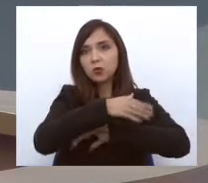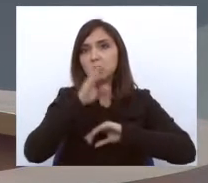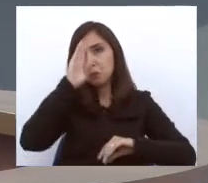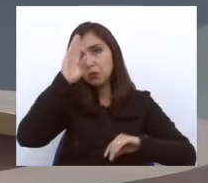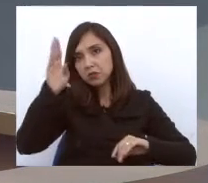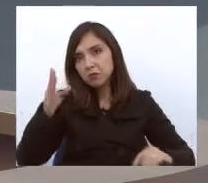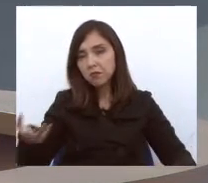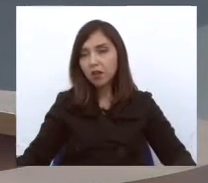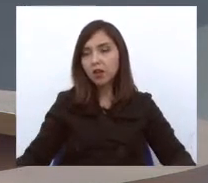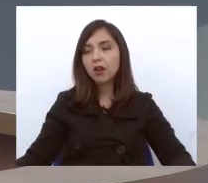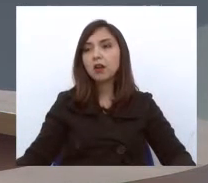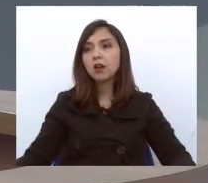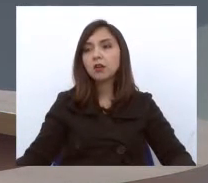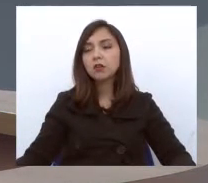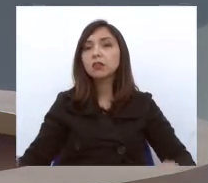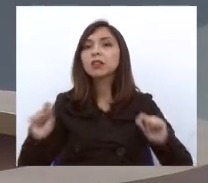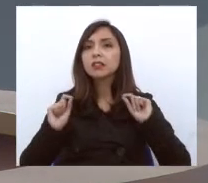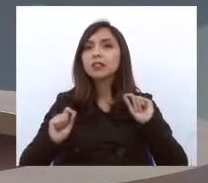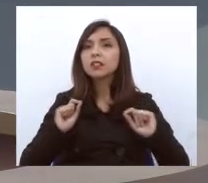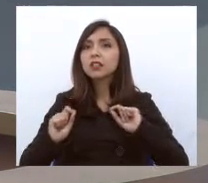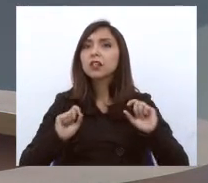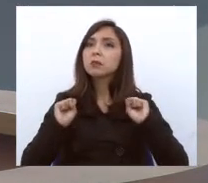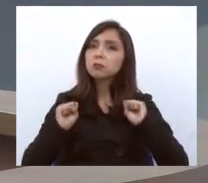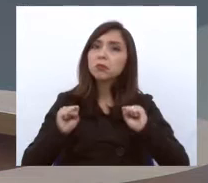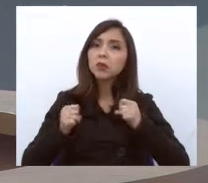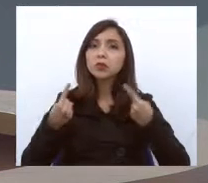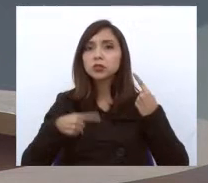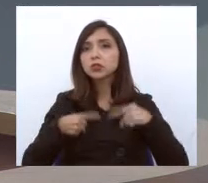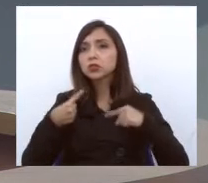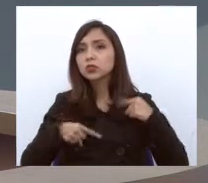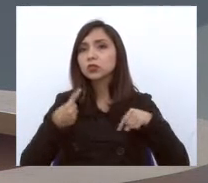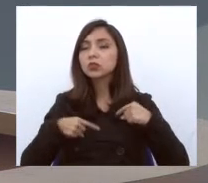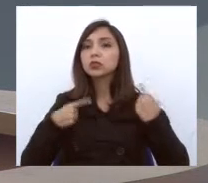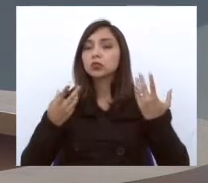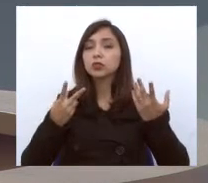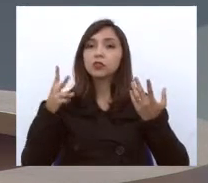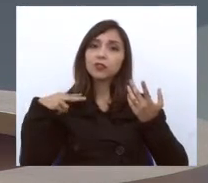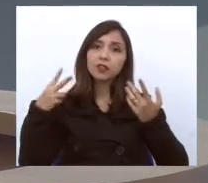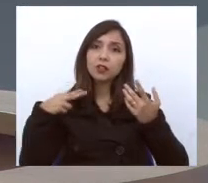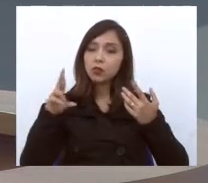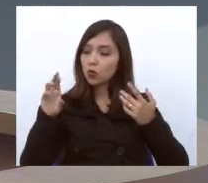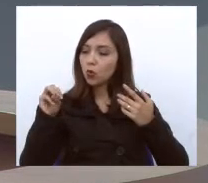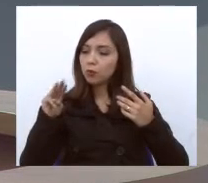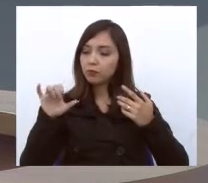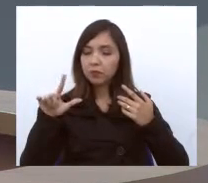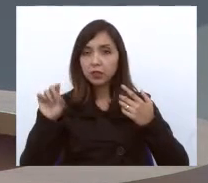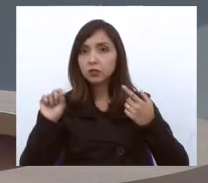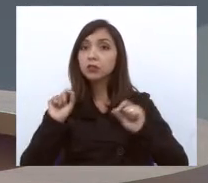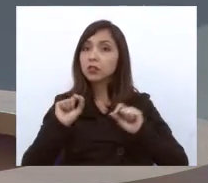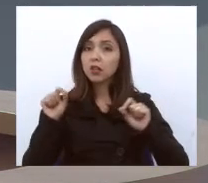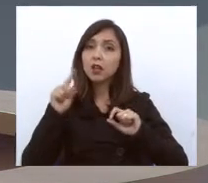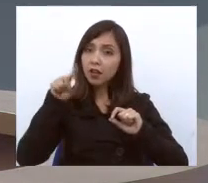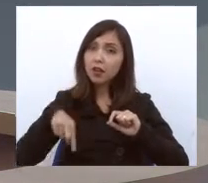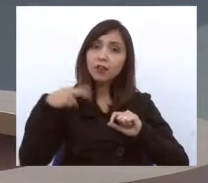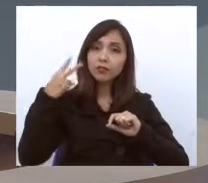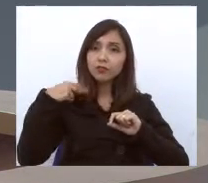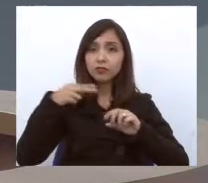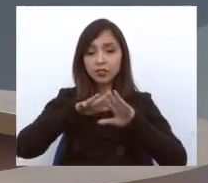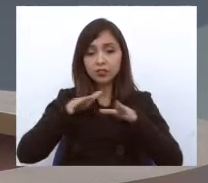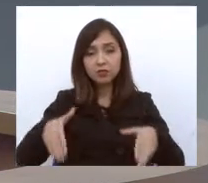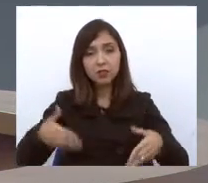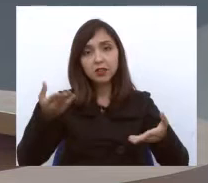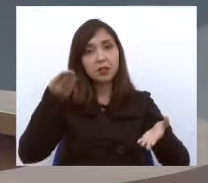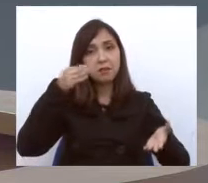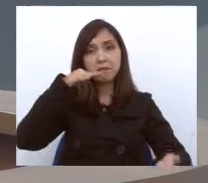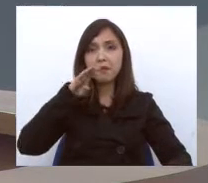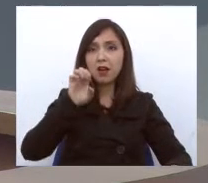principal. E quem pode discutir isso aí, muito bem dito pelo vereador Romildo, são os vereadores que estão na base, estão